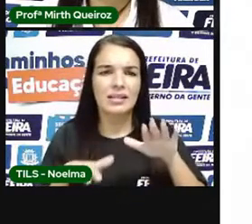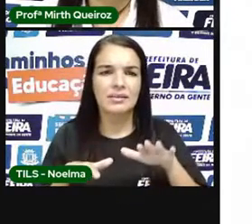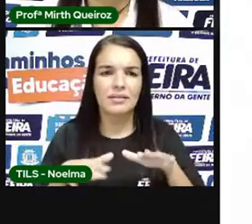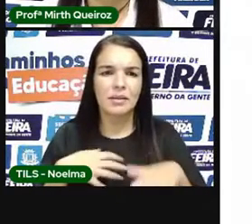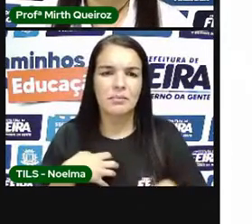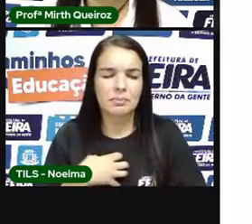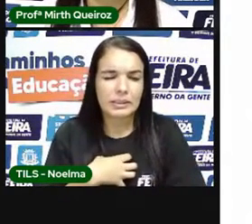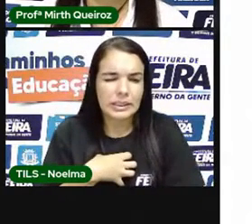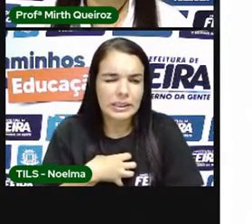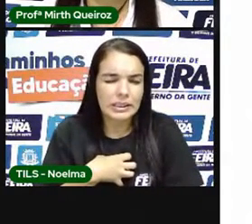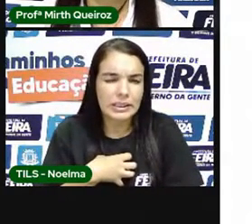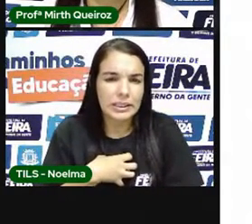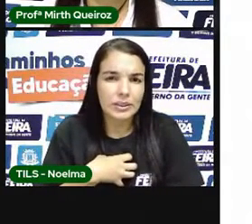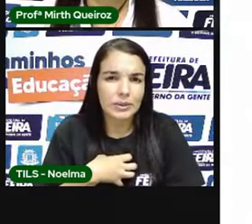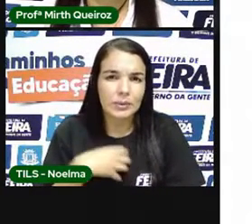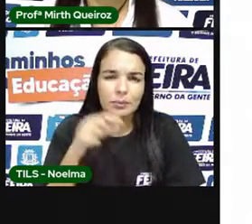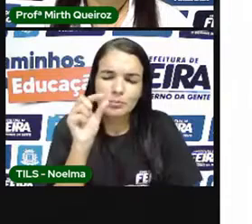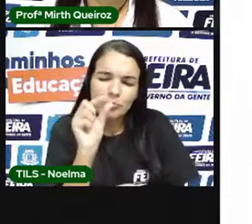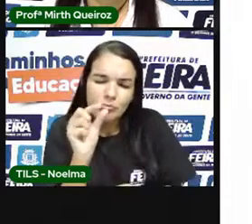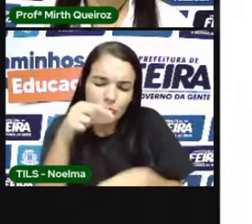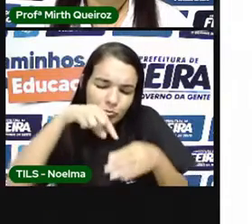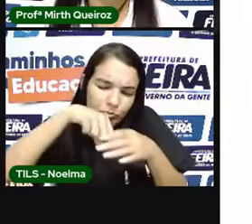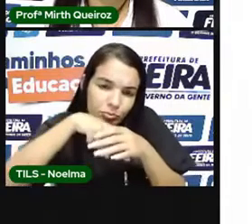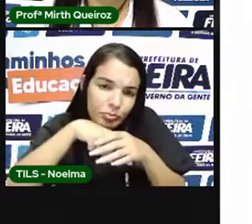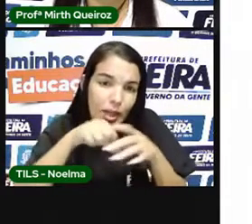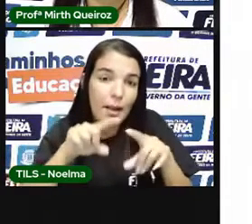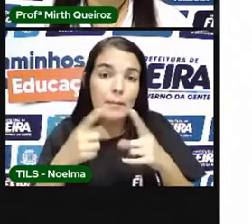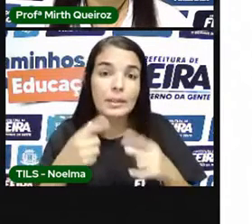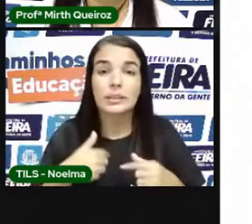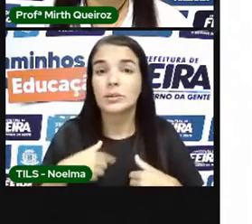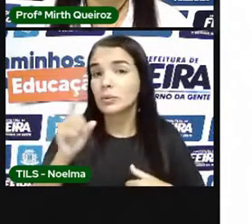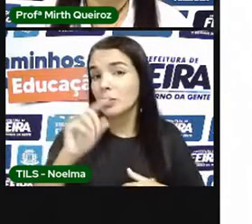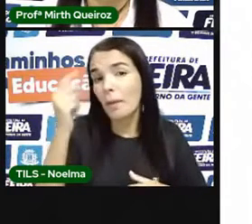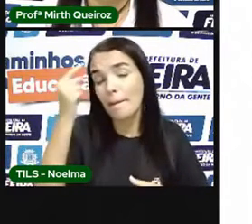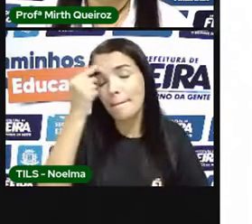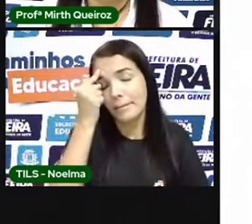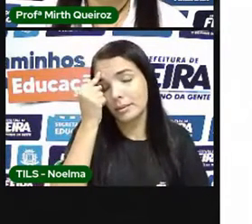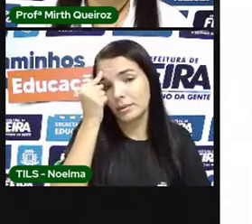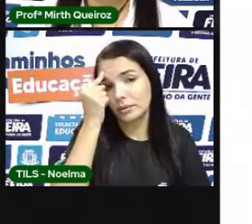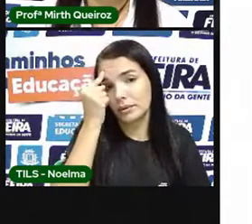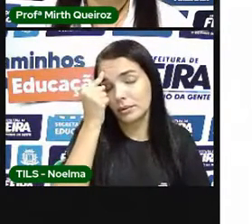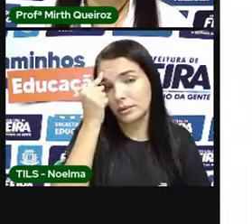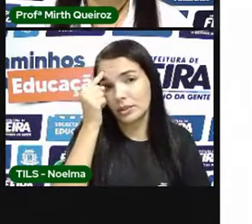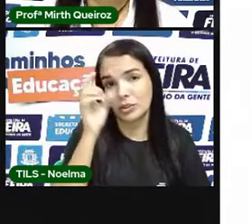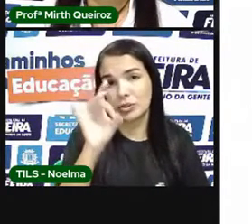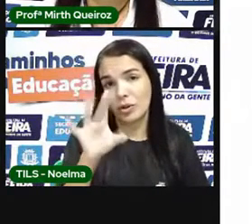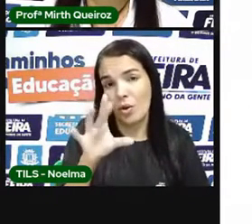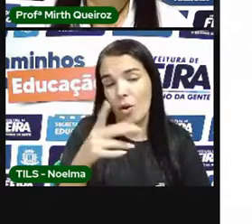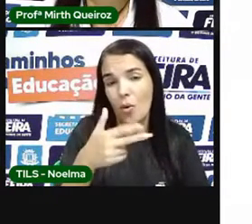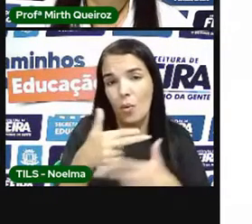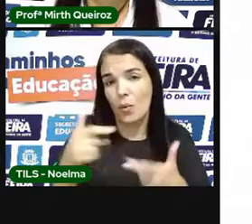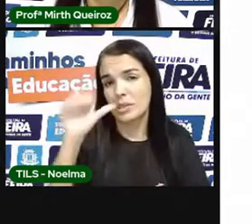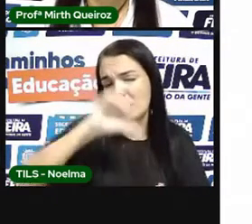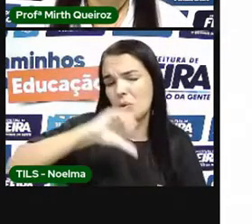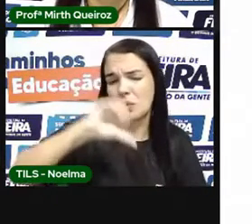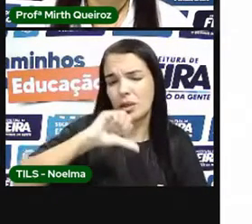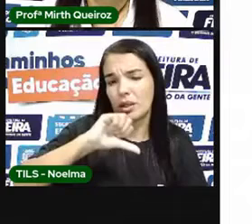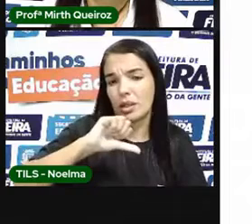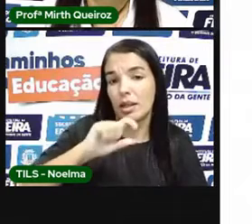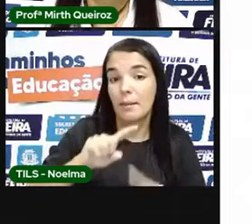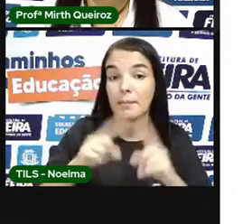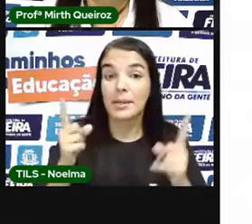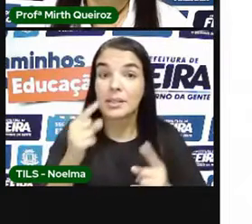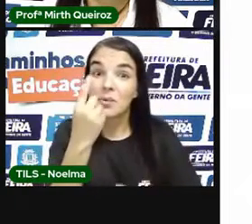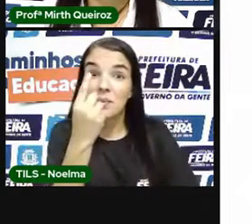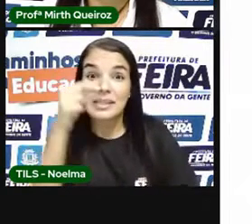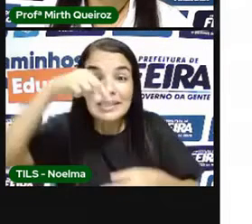Me sinto como uma sementinha Mas Eu não posso pensar Nisso como algo ruim Afinal Uma